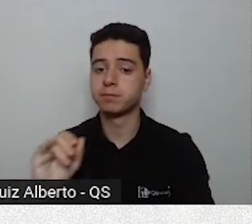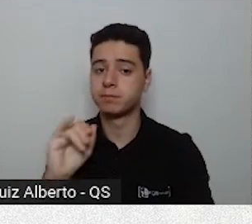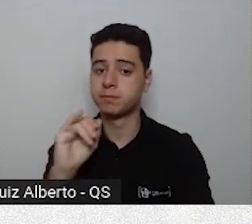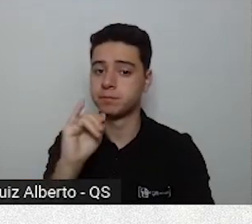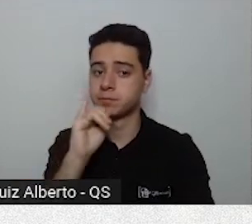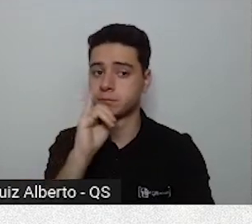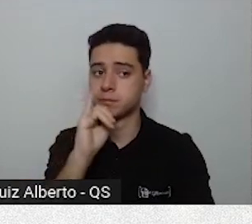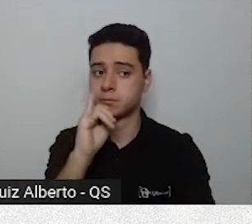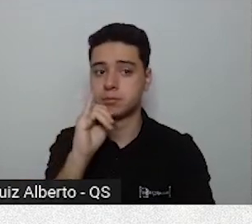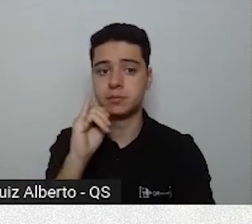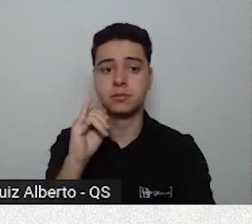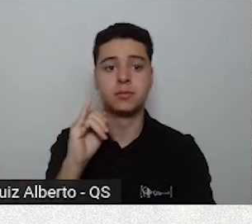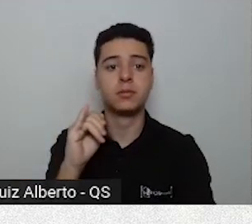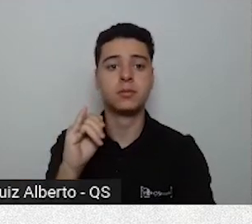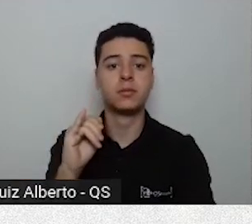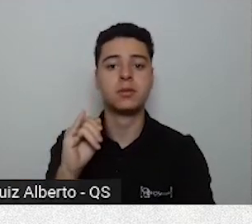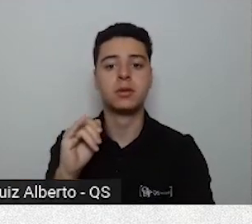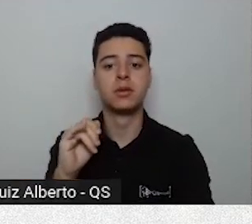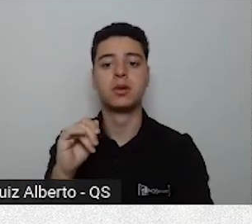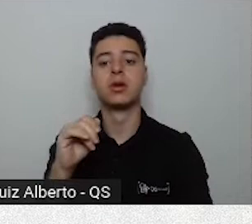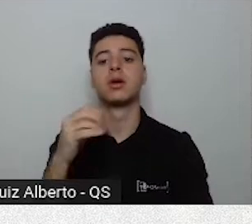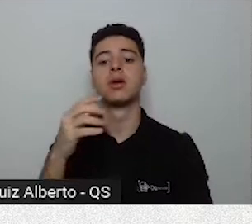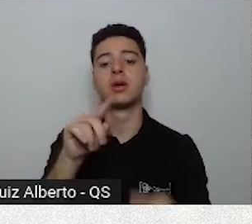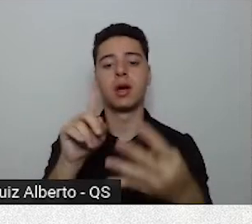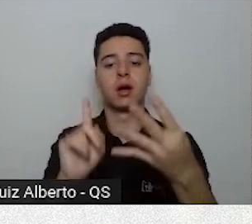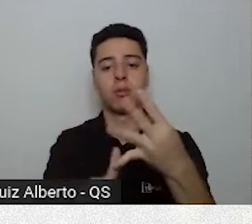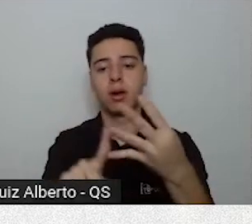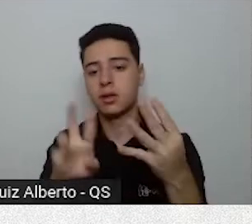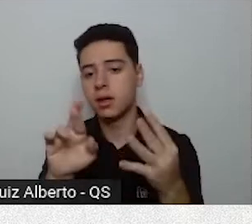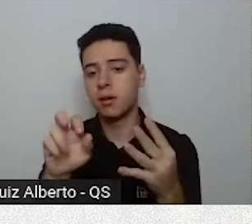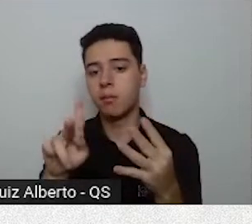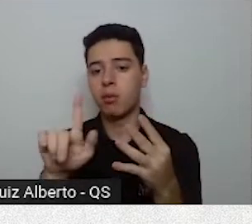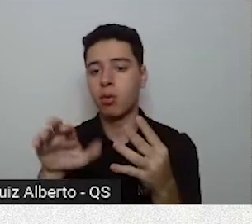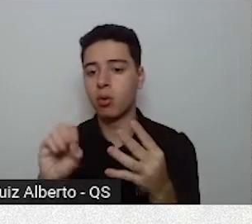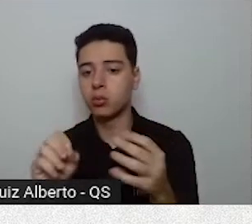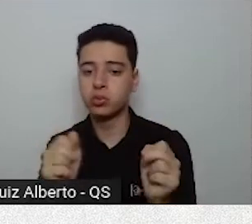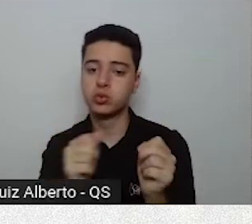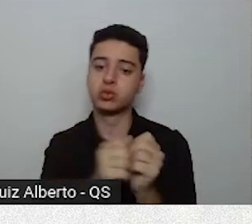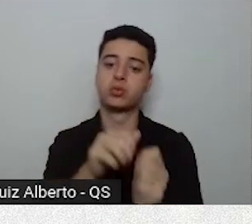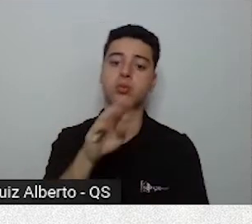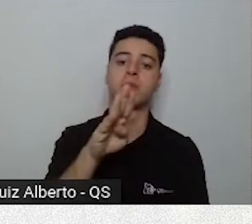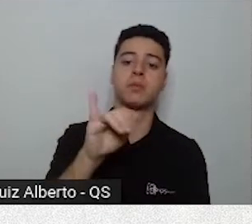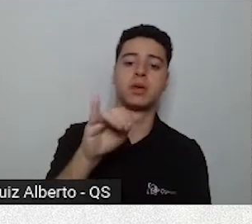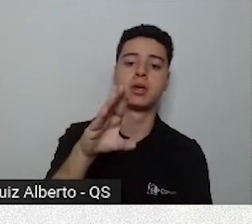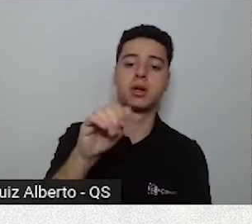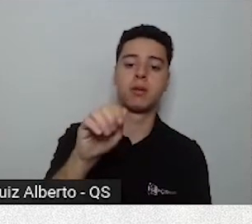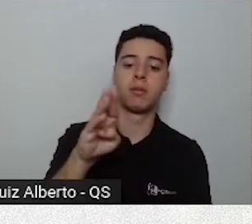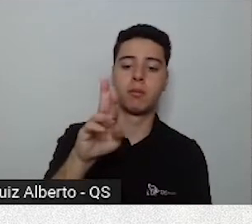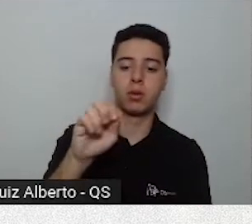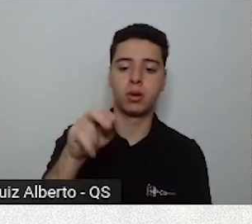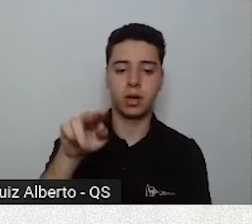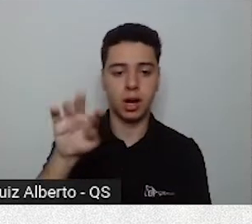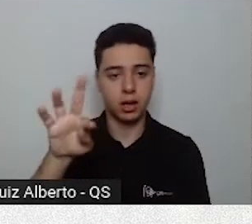E a quarta cor da esquerda para a direita é do repolho com bicarbonato de sódio.